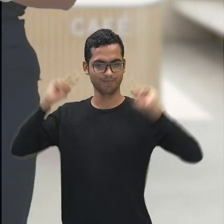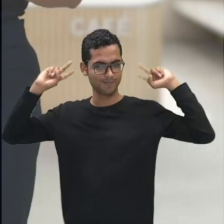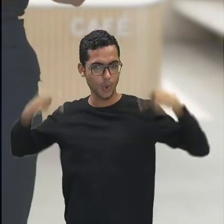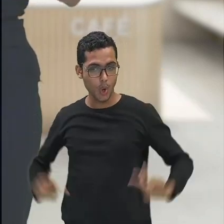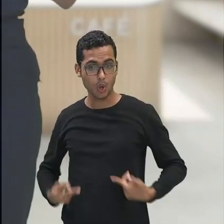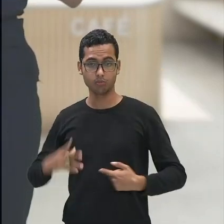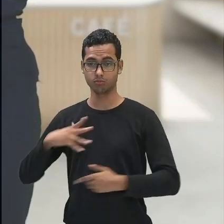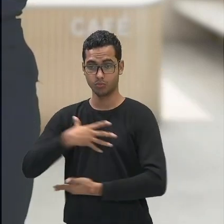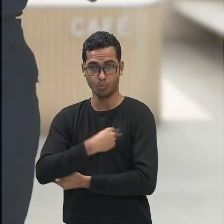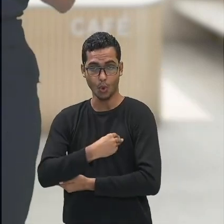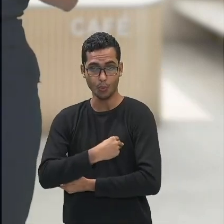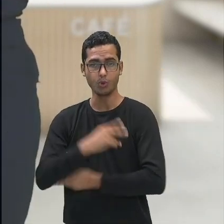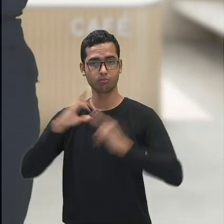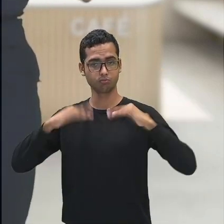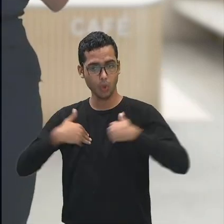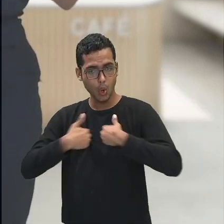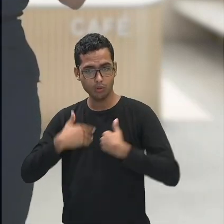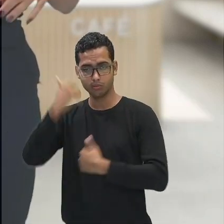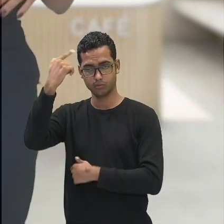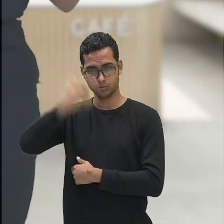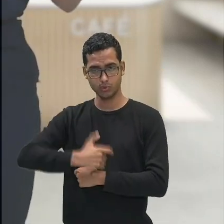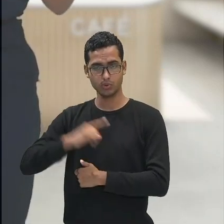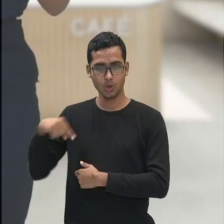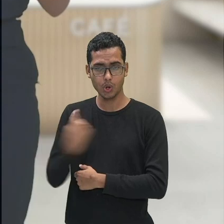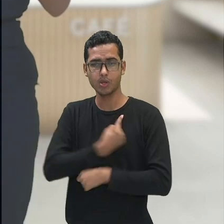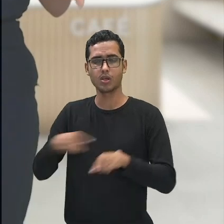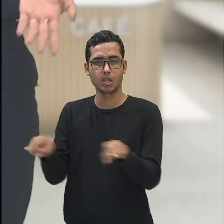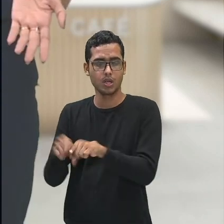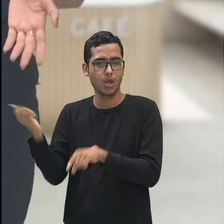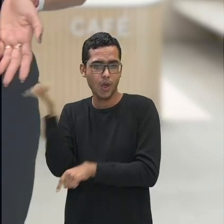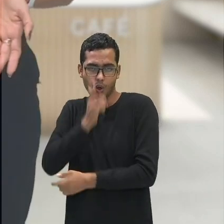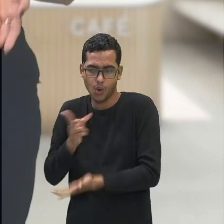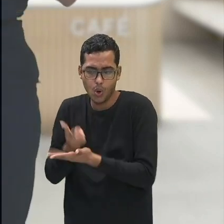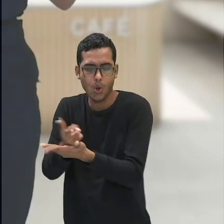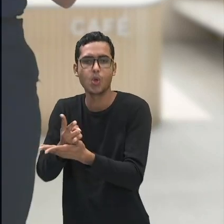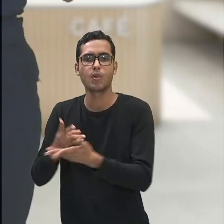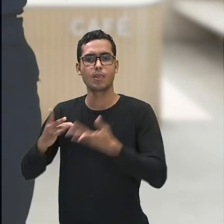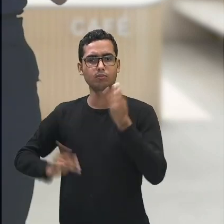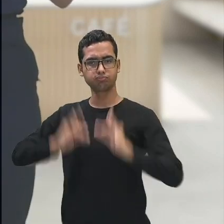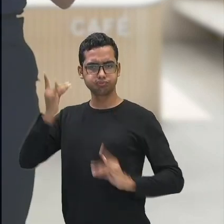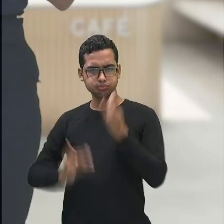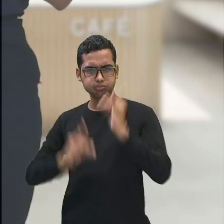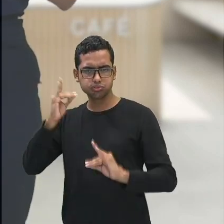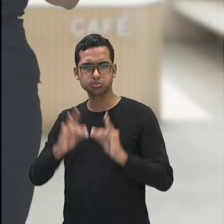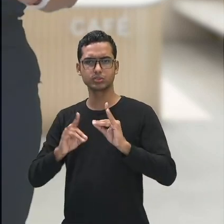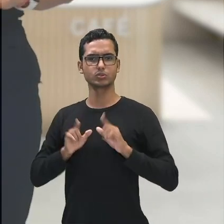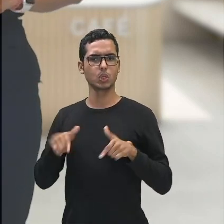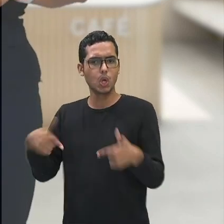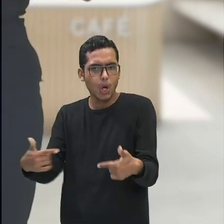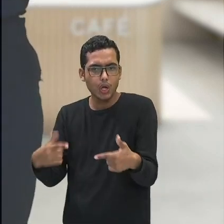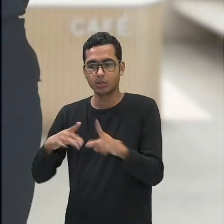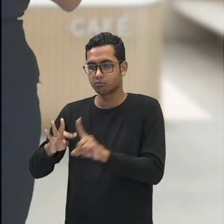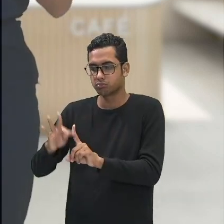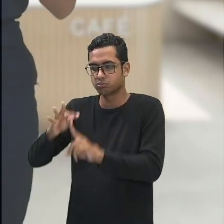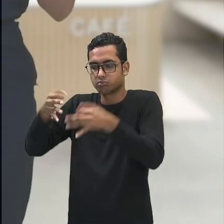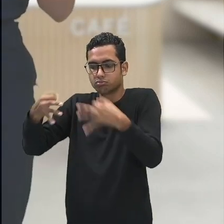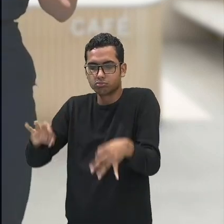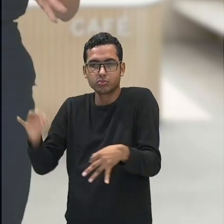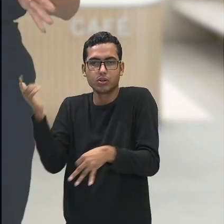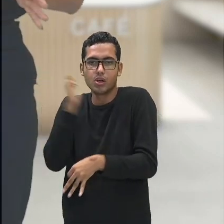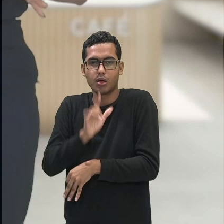mamíferos, a gente consegue manter ali, através das atividades metabólicas, uma temperatura ideal que está